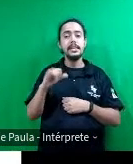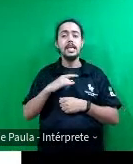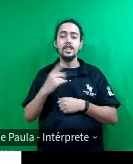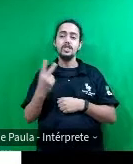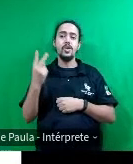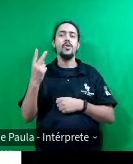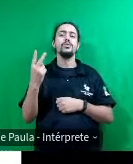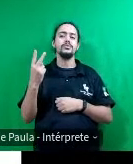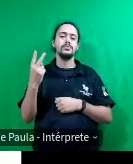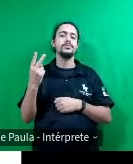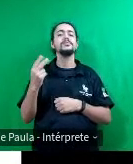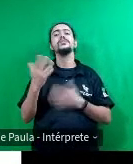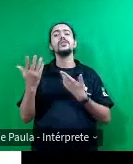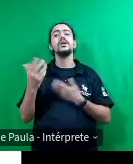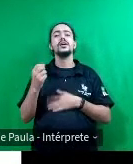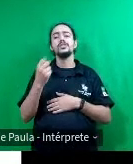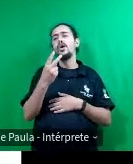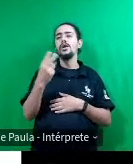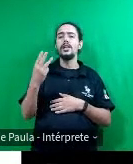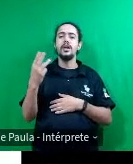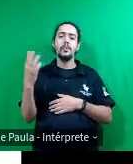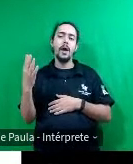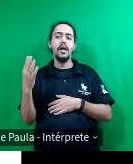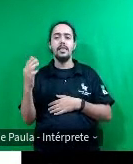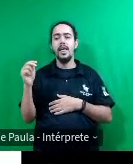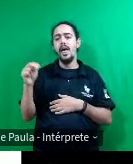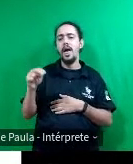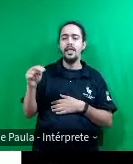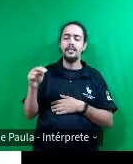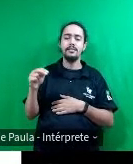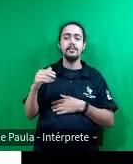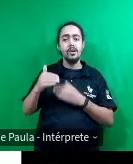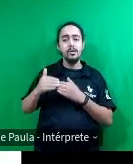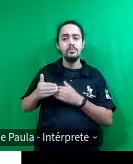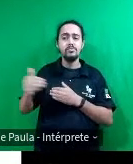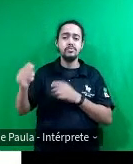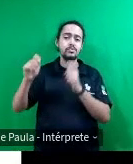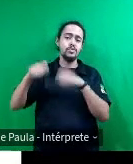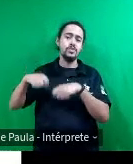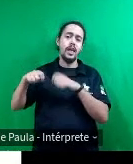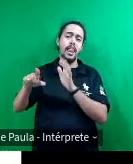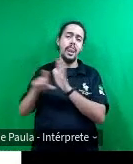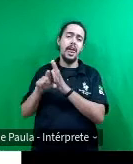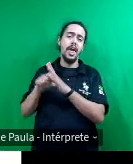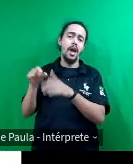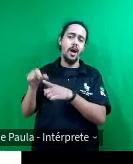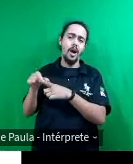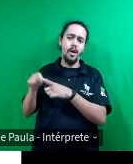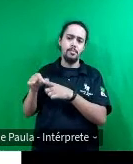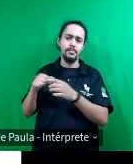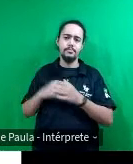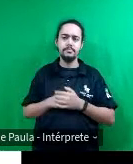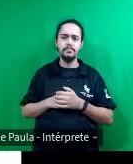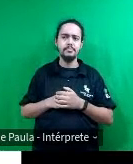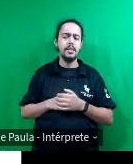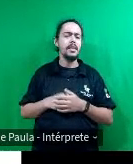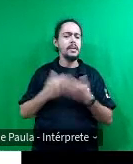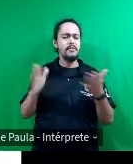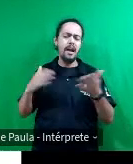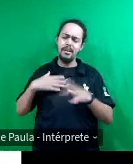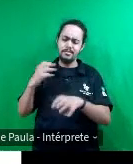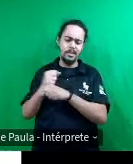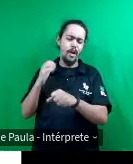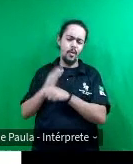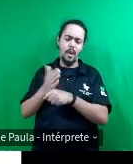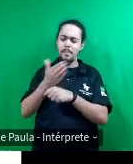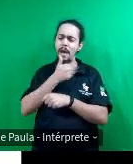3, 4, 5, 10, N, a gente parte para a solução raiz, lei de Ohm, e vamos de peito aberto, né? Solução raiz